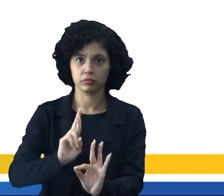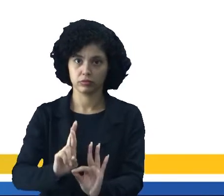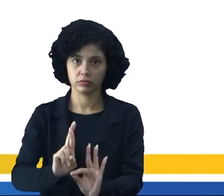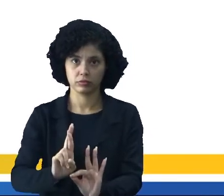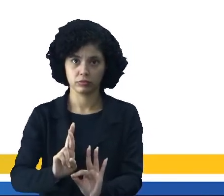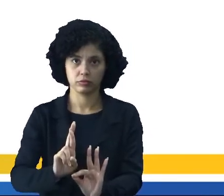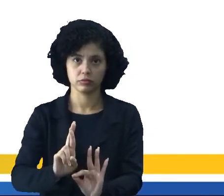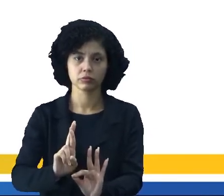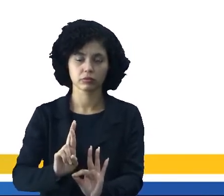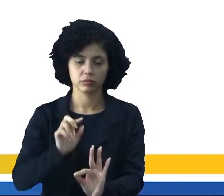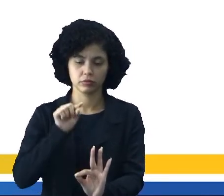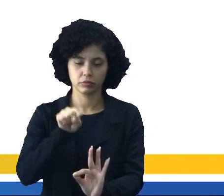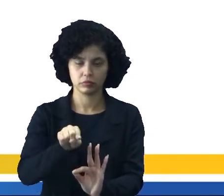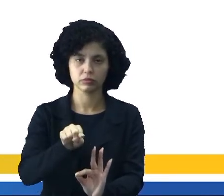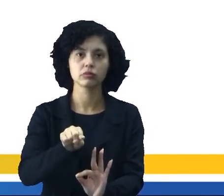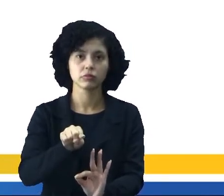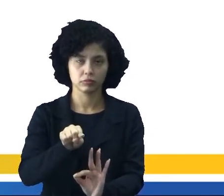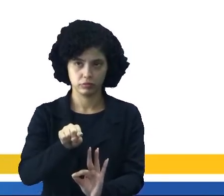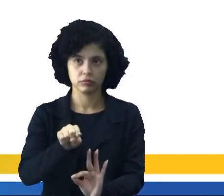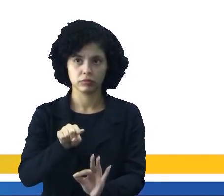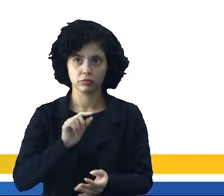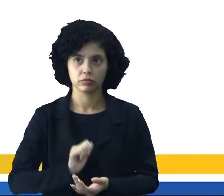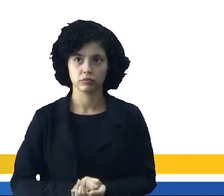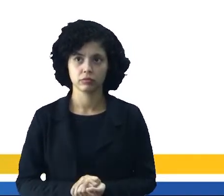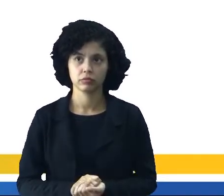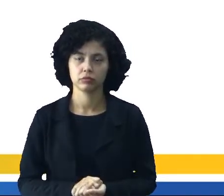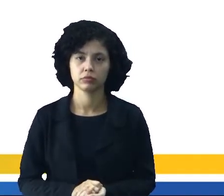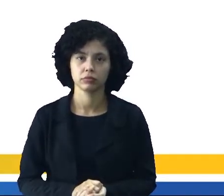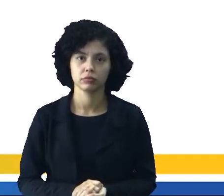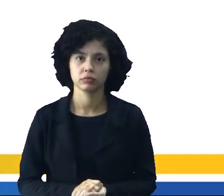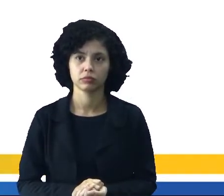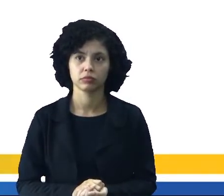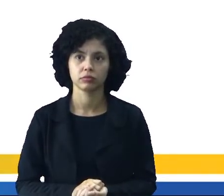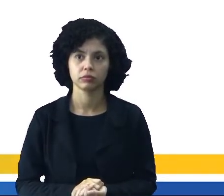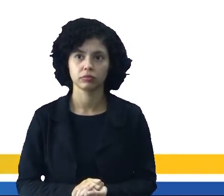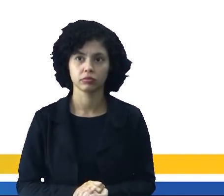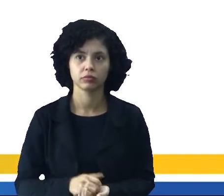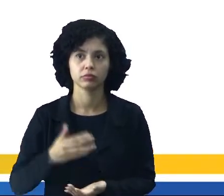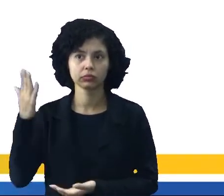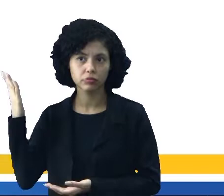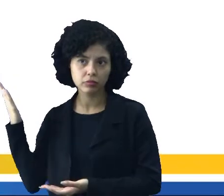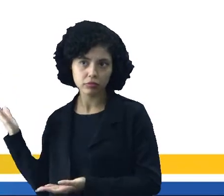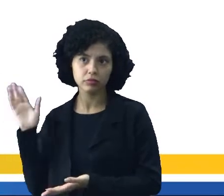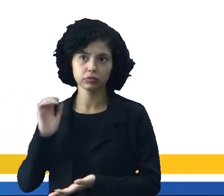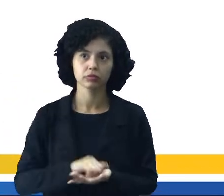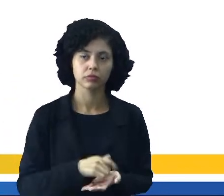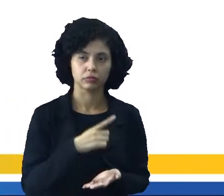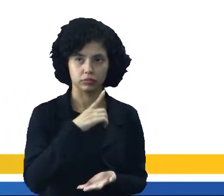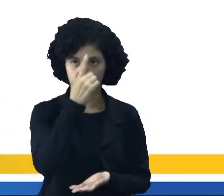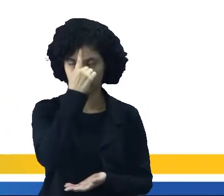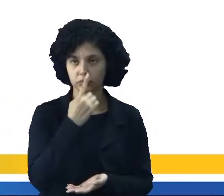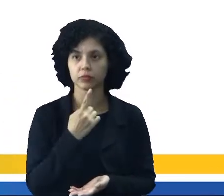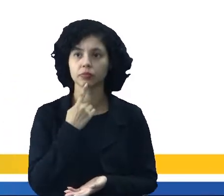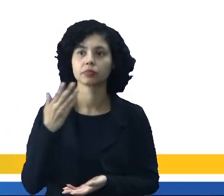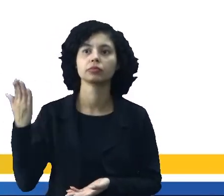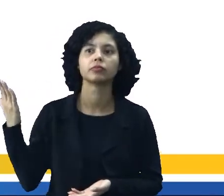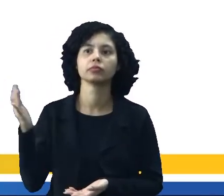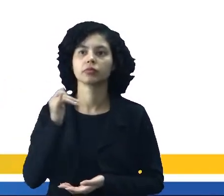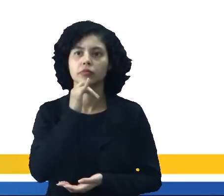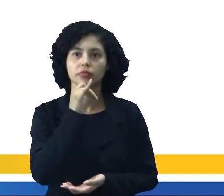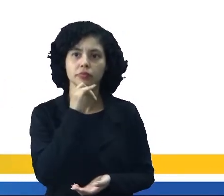R do centro ou seja é o contorno do círculo Nós temos dois exemplos